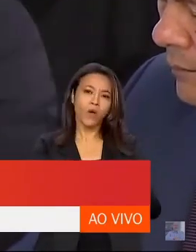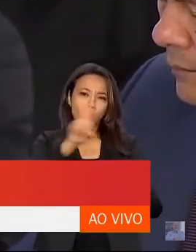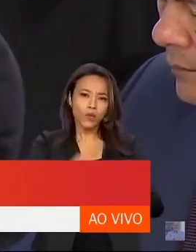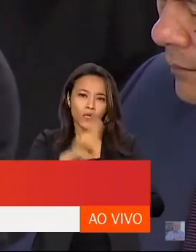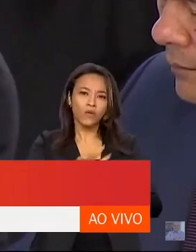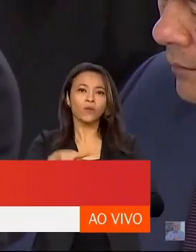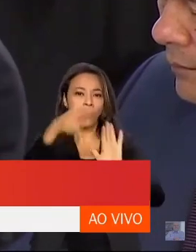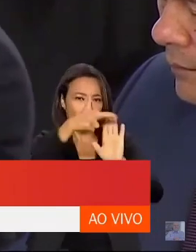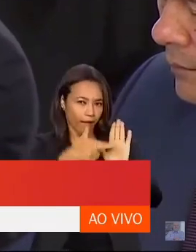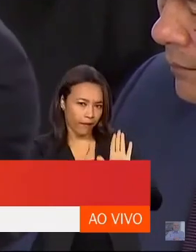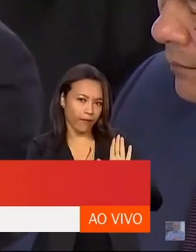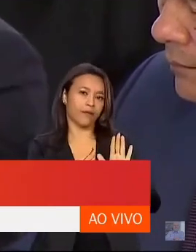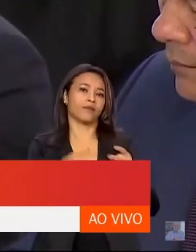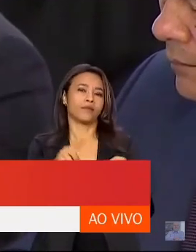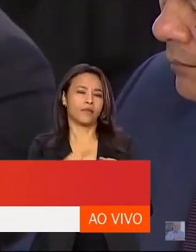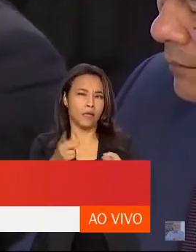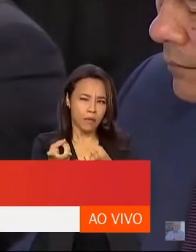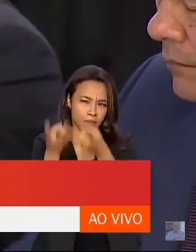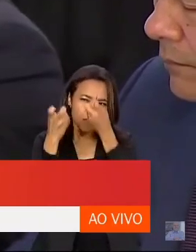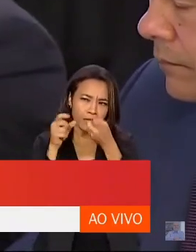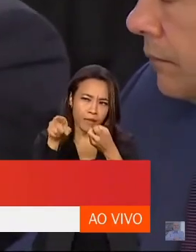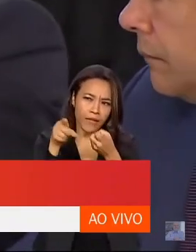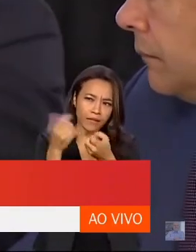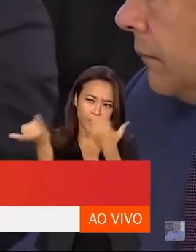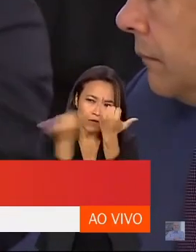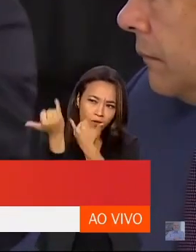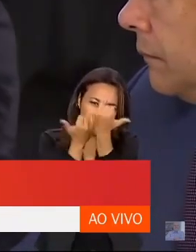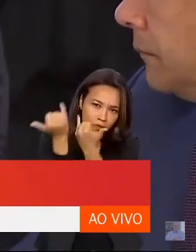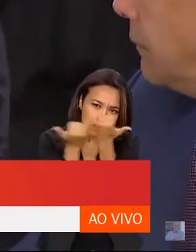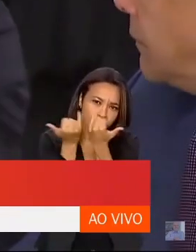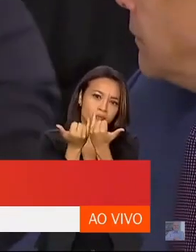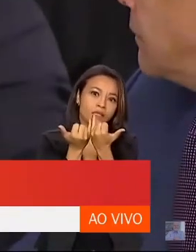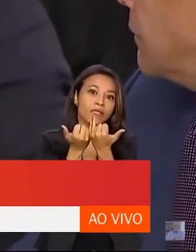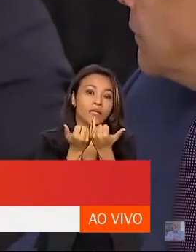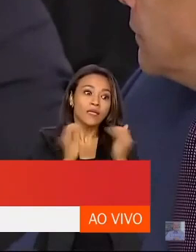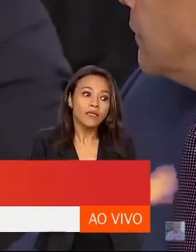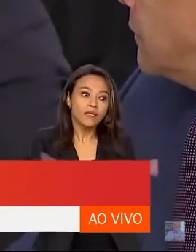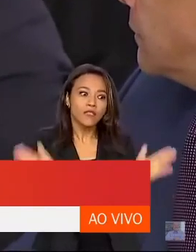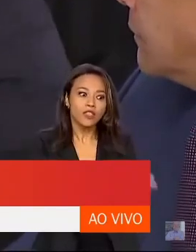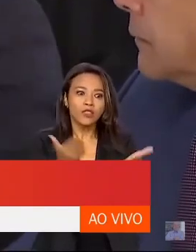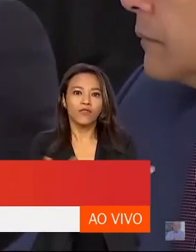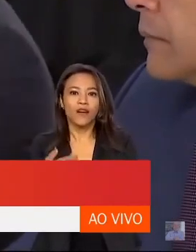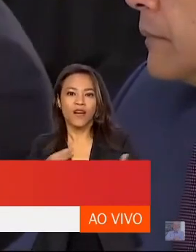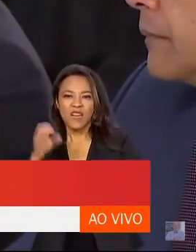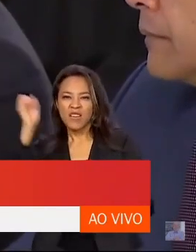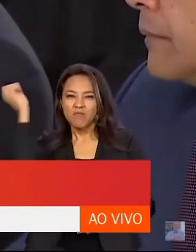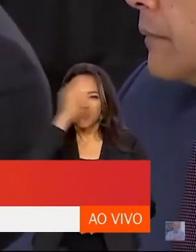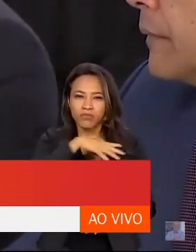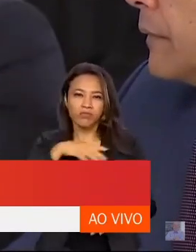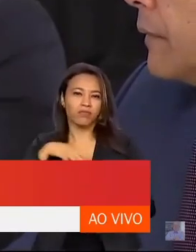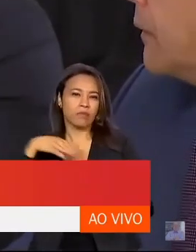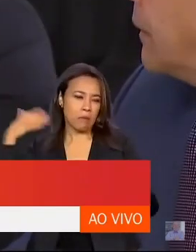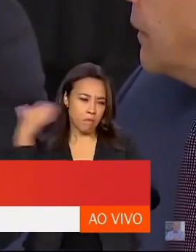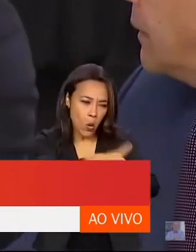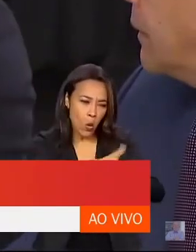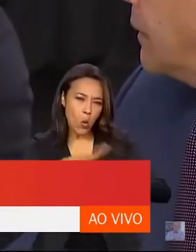métodos, identifica que há notícias que estão incentivando um ataque a determinada escola, ou estão